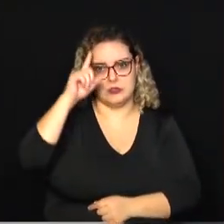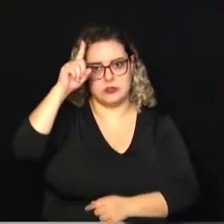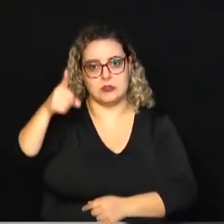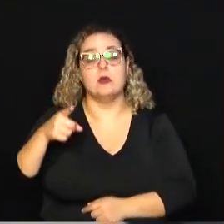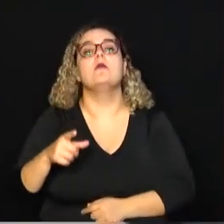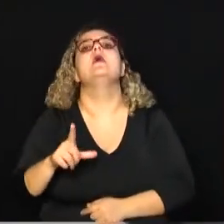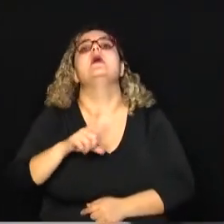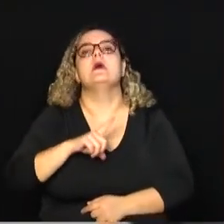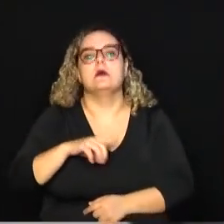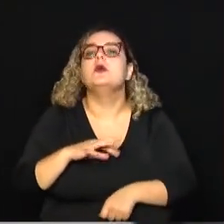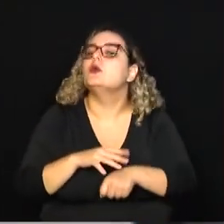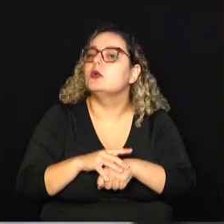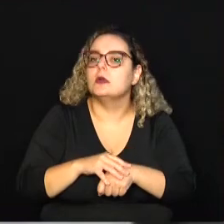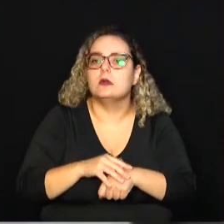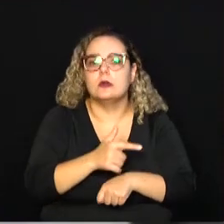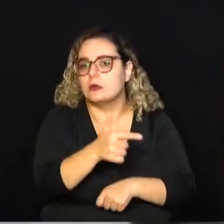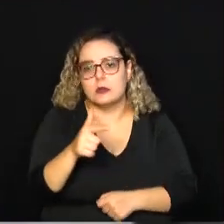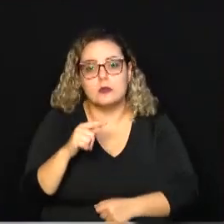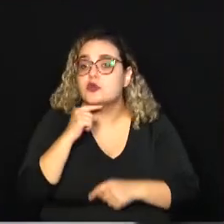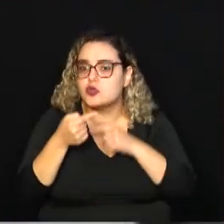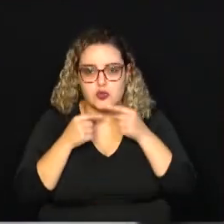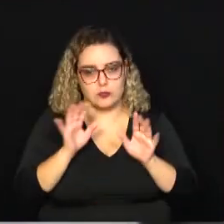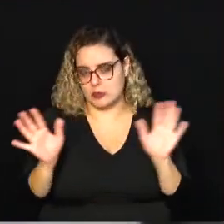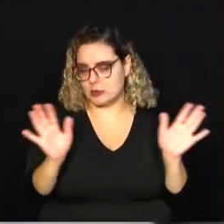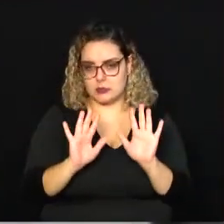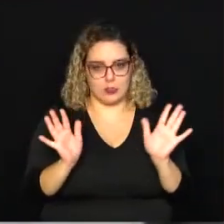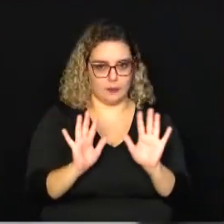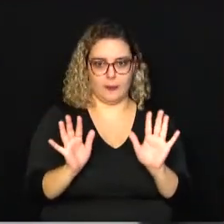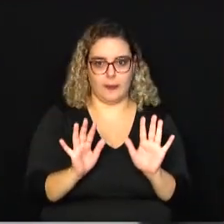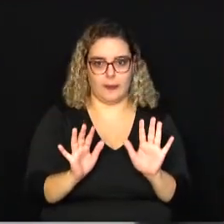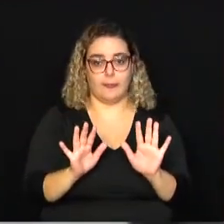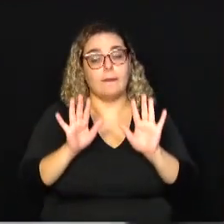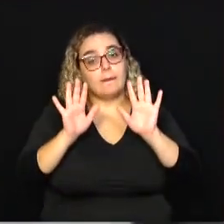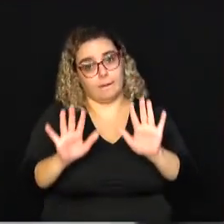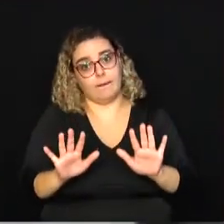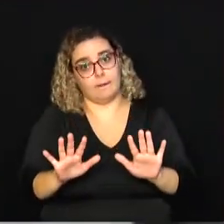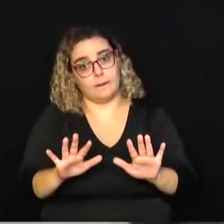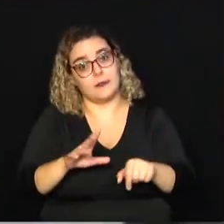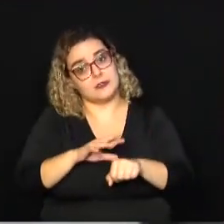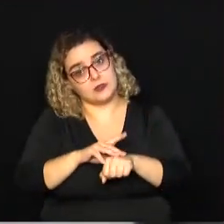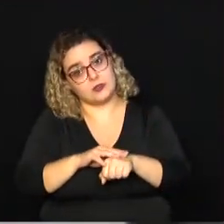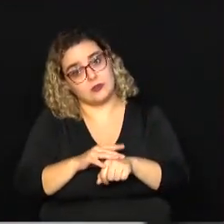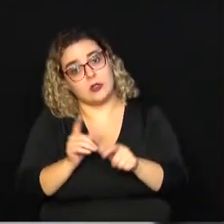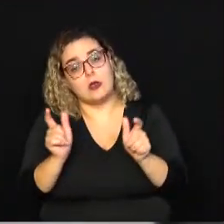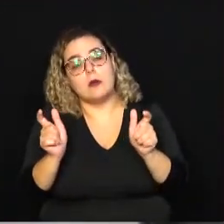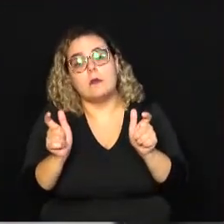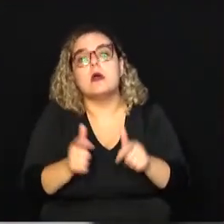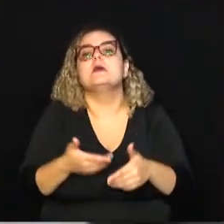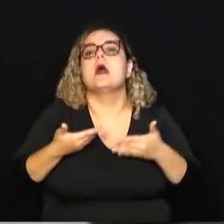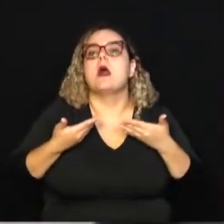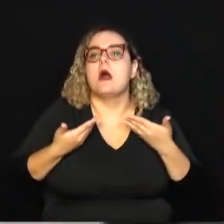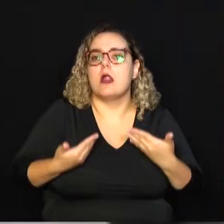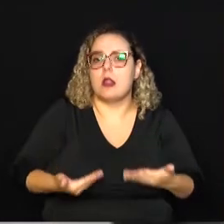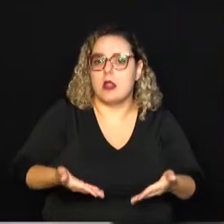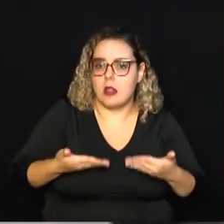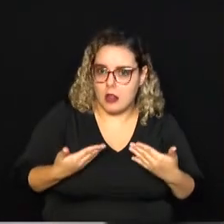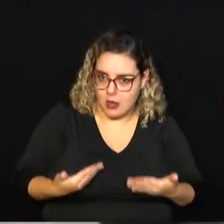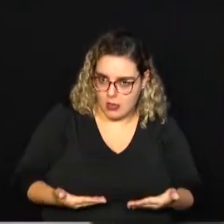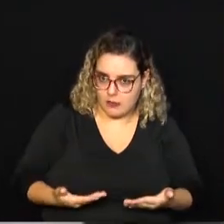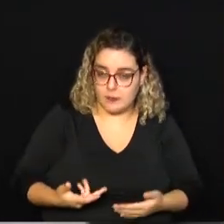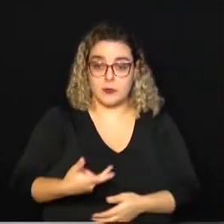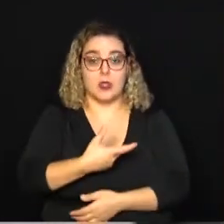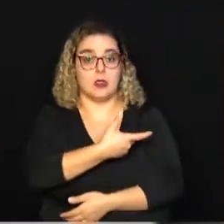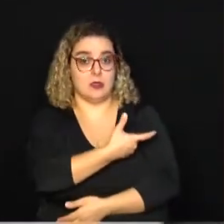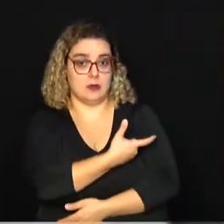Vai ter. Nós não precisamos ter dúvida disso. Agora, vai adoecer menos gravemente. A vacina, Adriana, ela já começa a